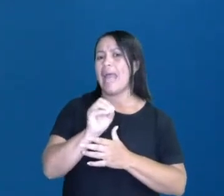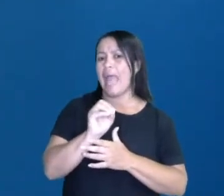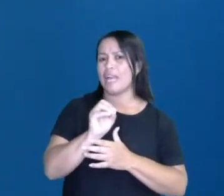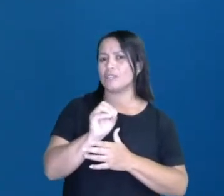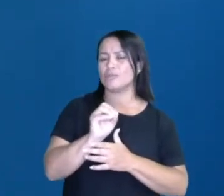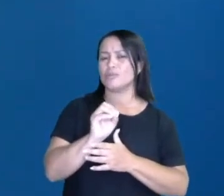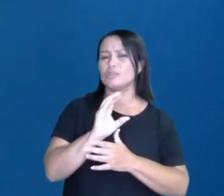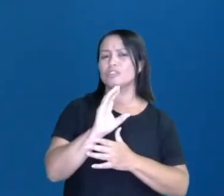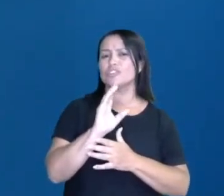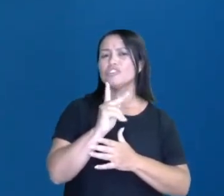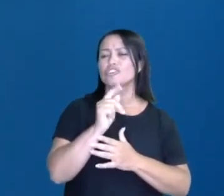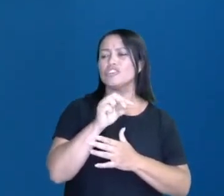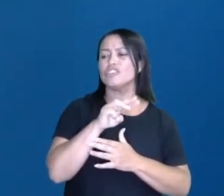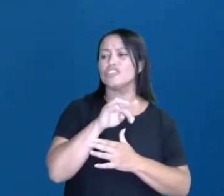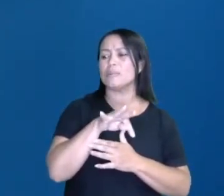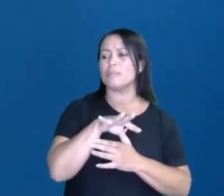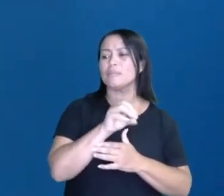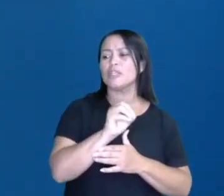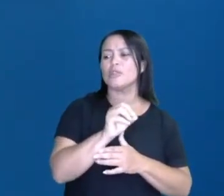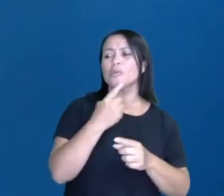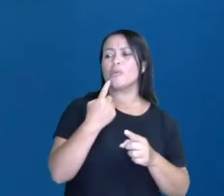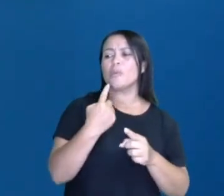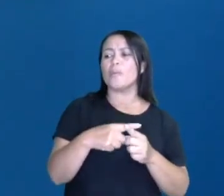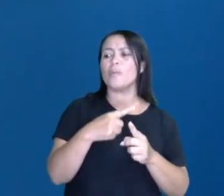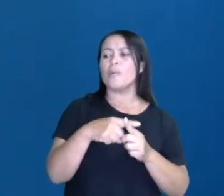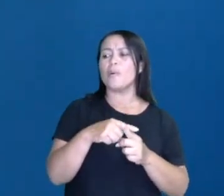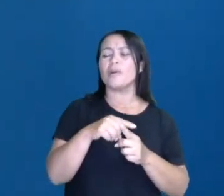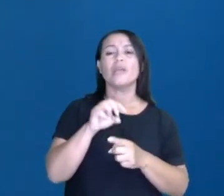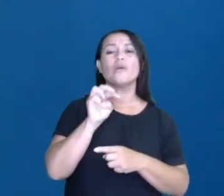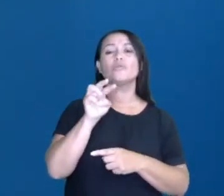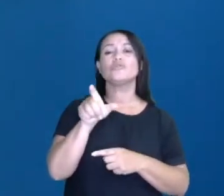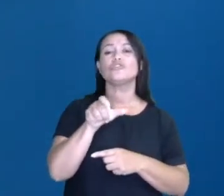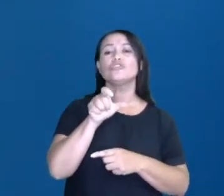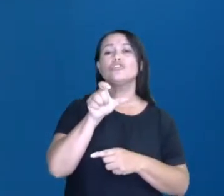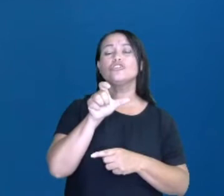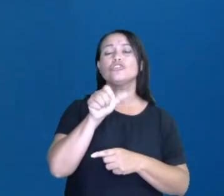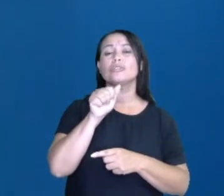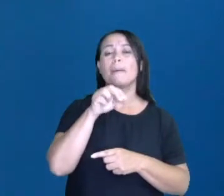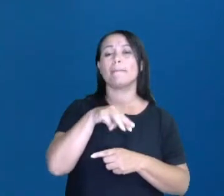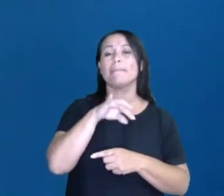Chamico. Por que gato não se escreve com a letra maiúscula, professor?